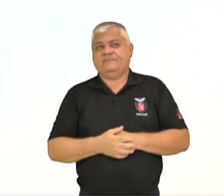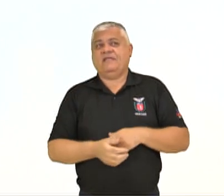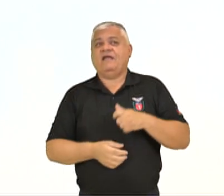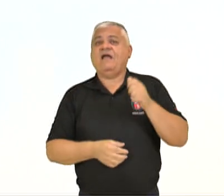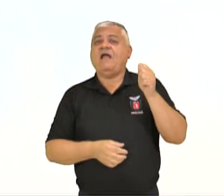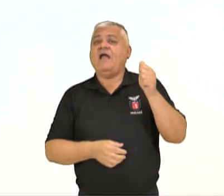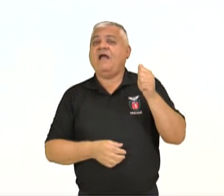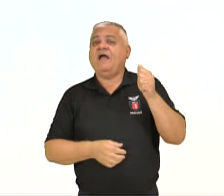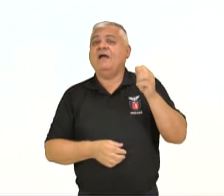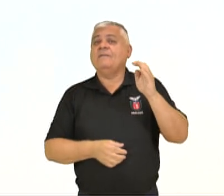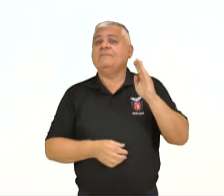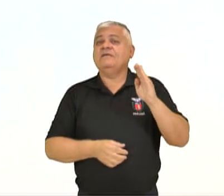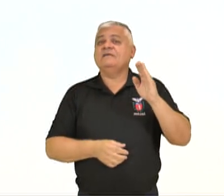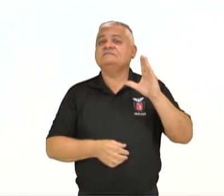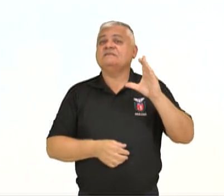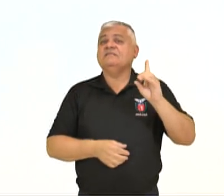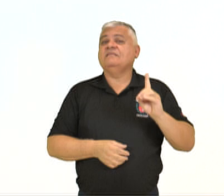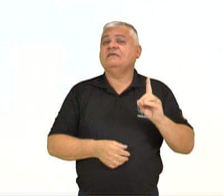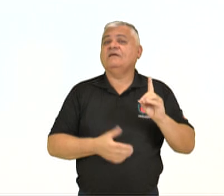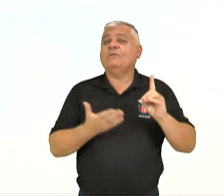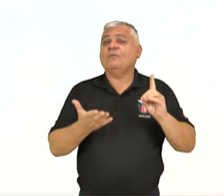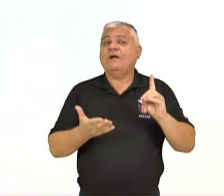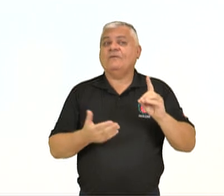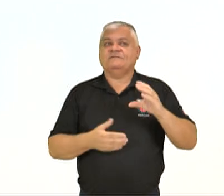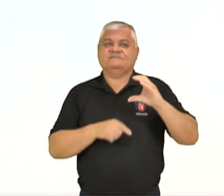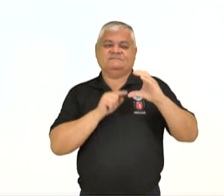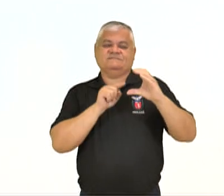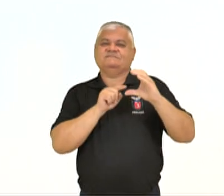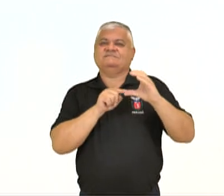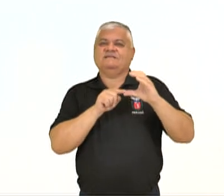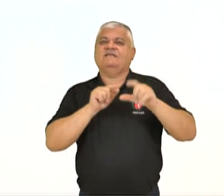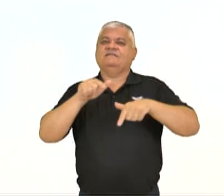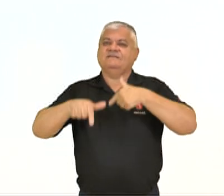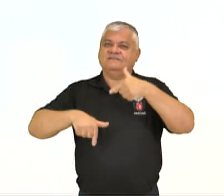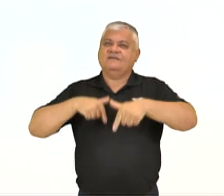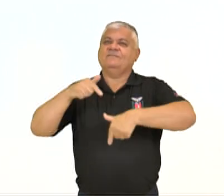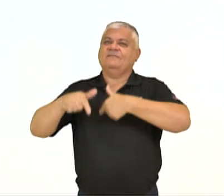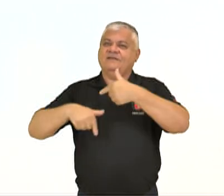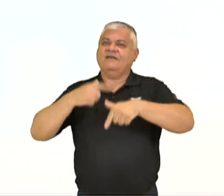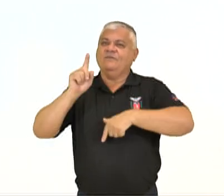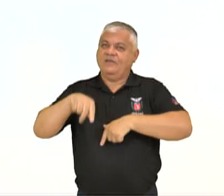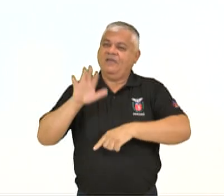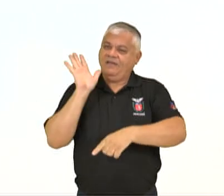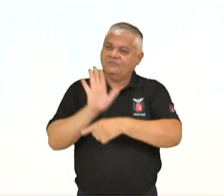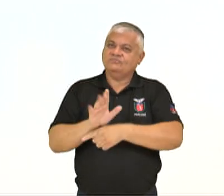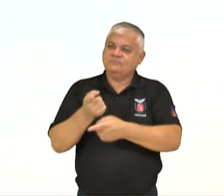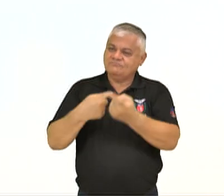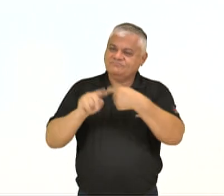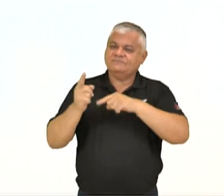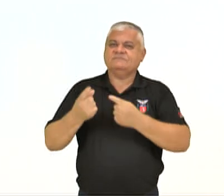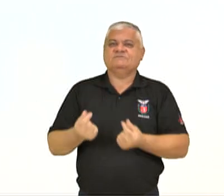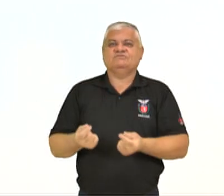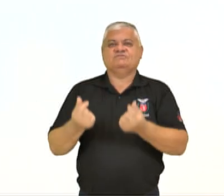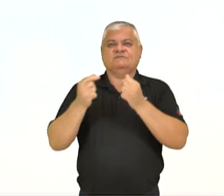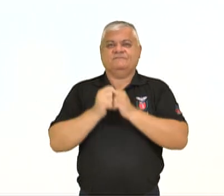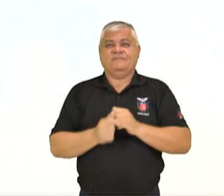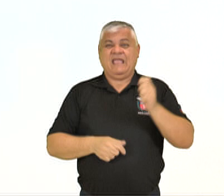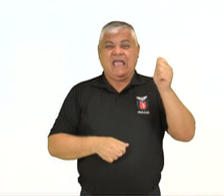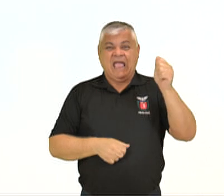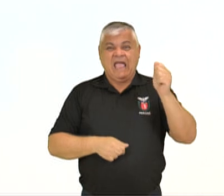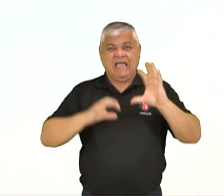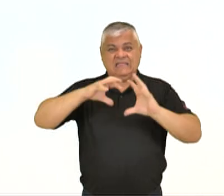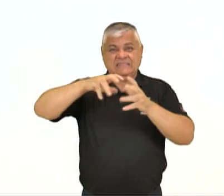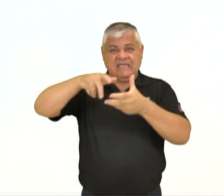resposta da letra correta, né, vai ser a letra C, o trabalho. A alternativa A era a terra e